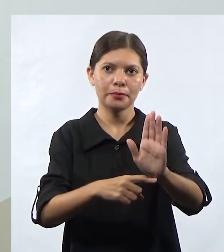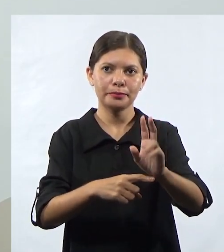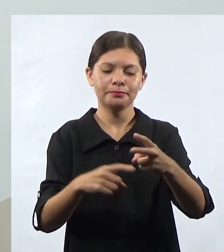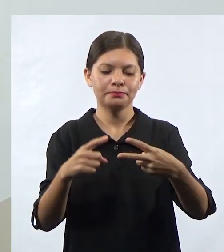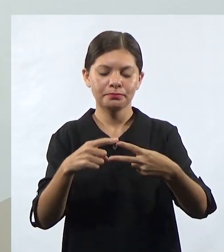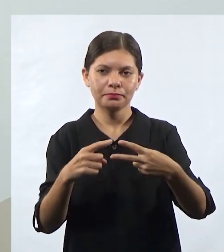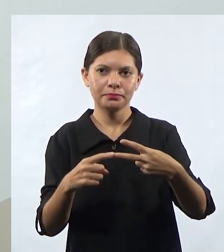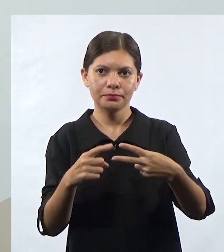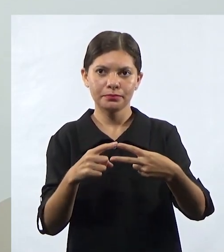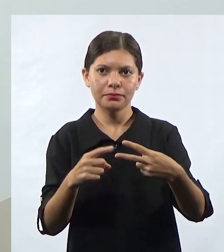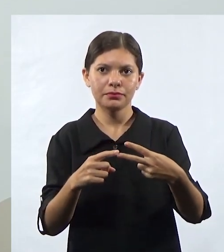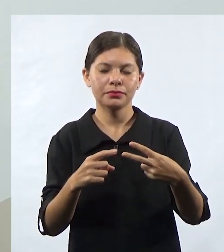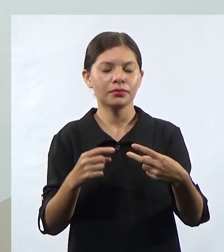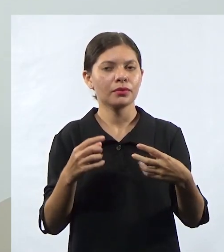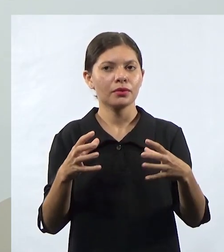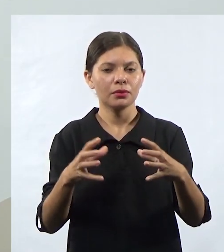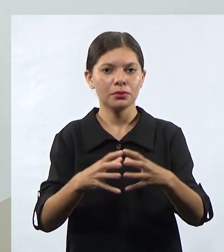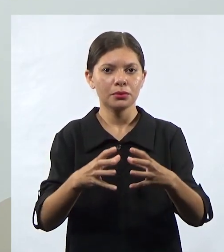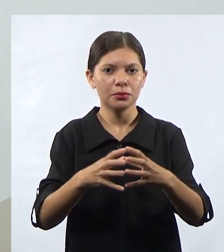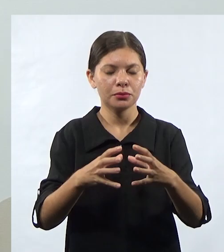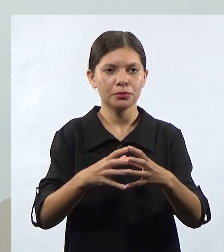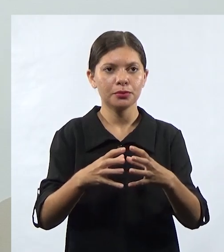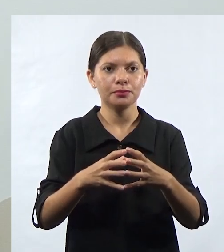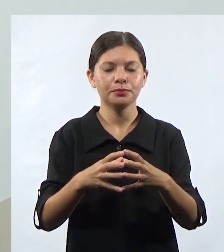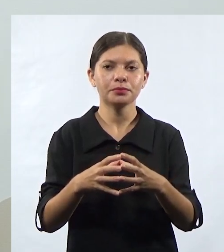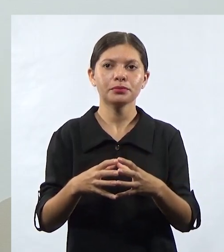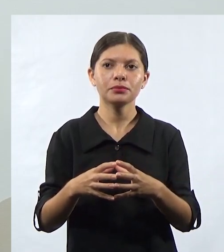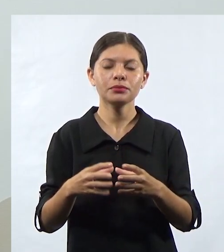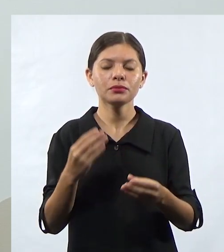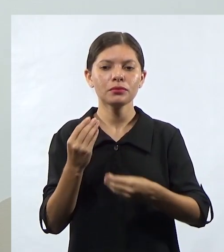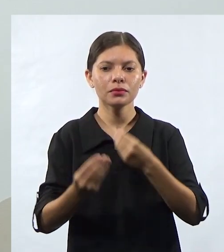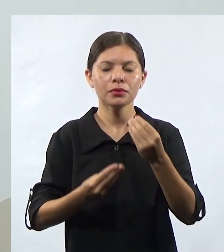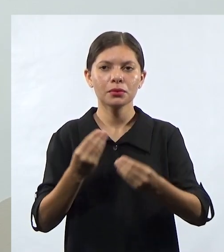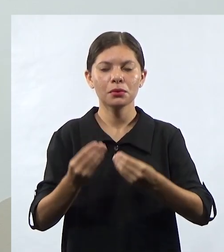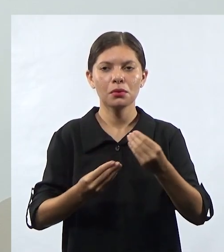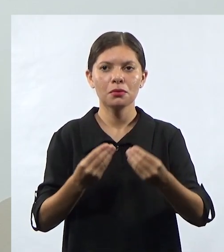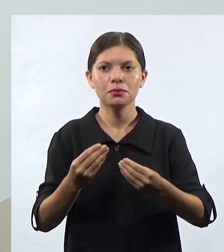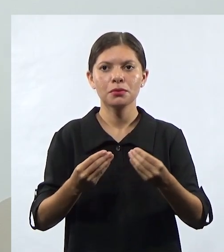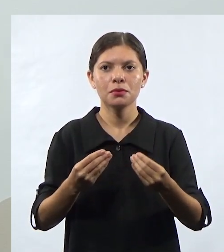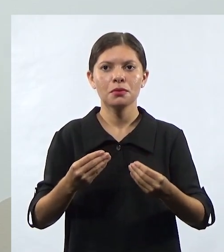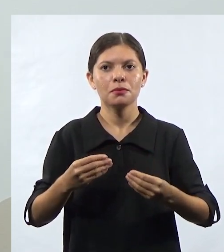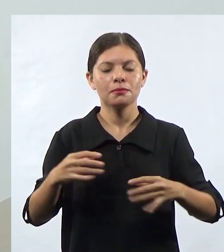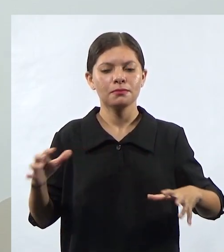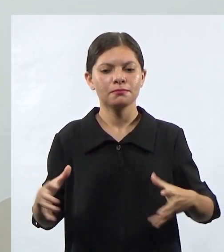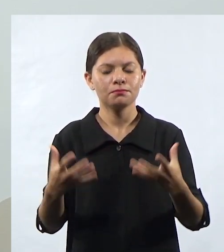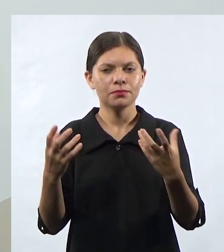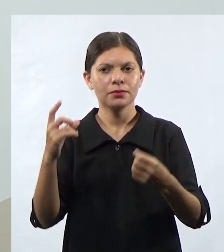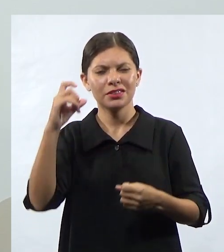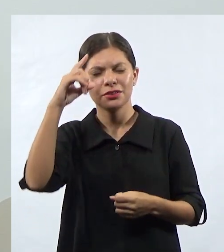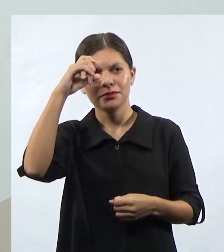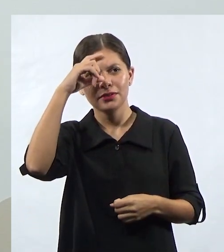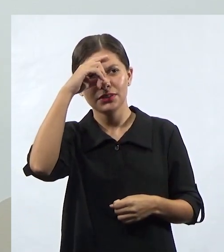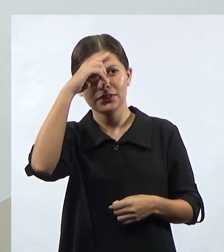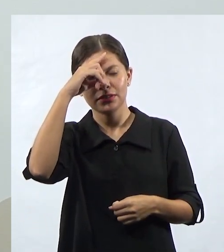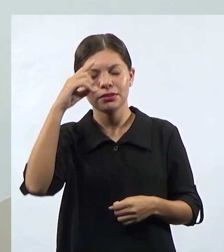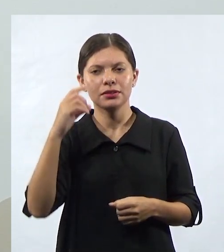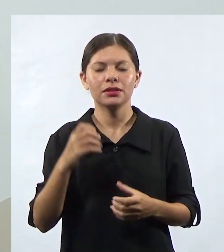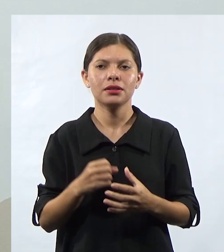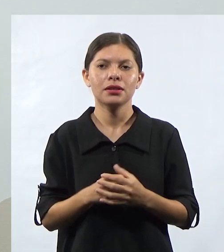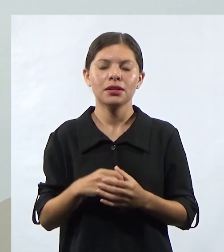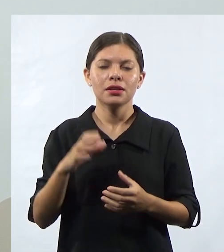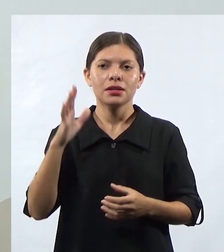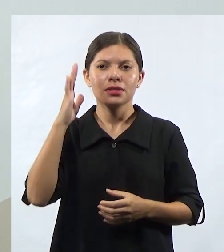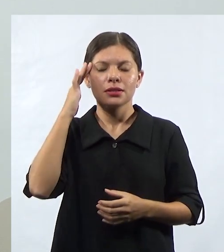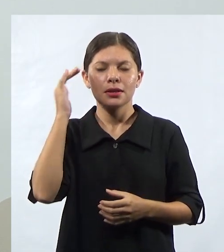do grupo de controle, vocês vão lidar com as situações difíceis. É importante que os participantes saibam que